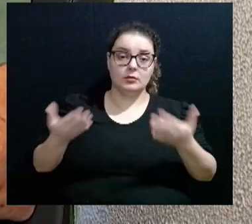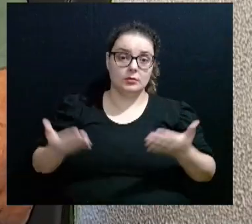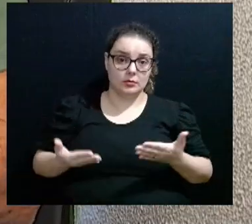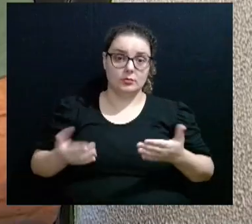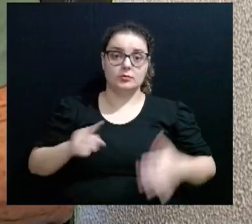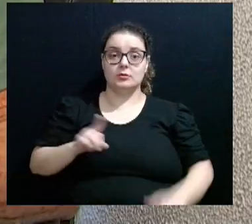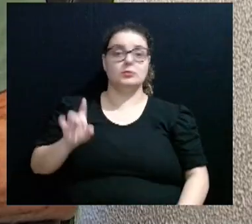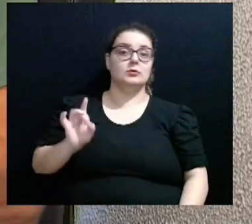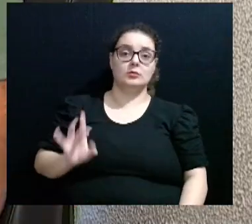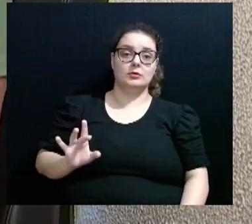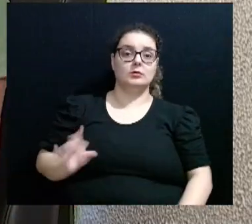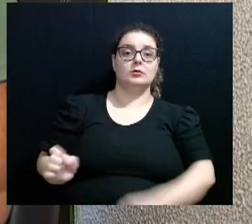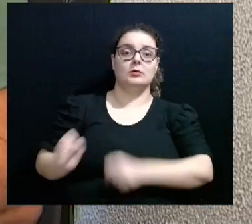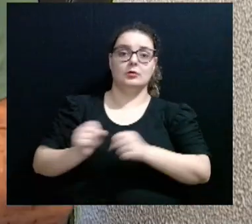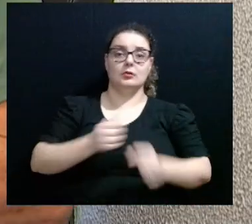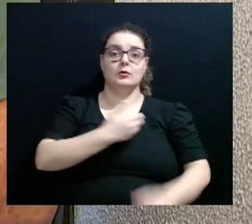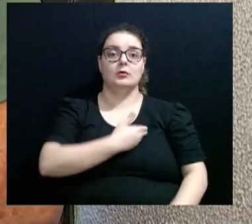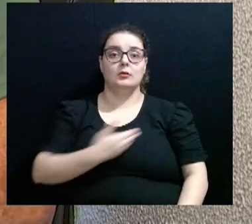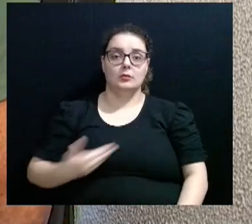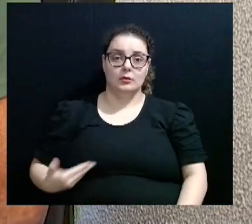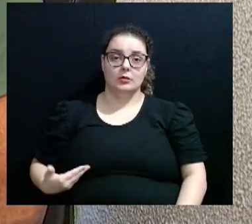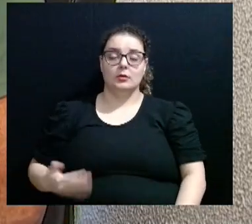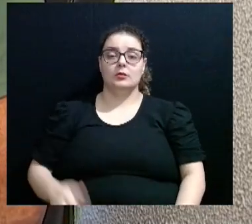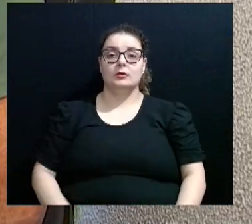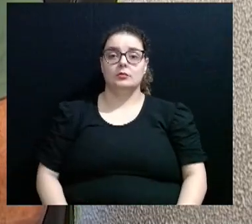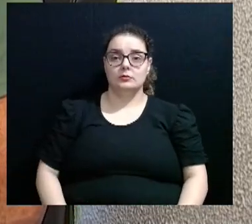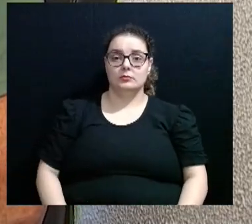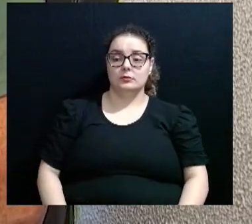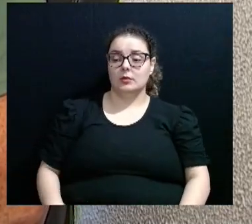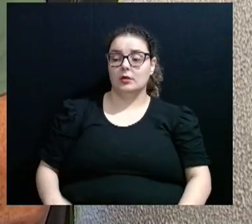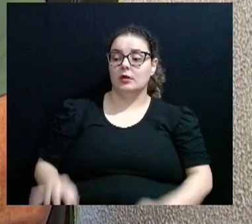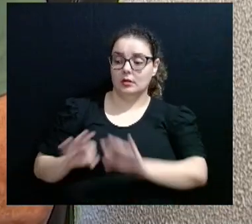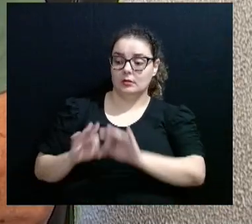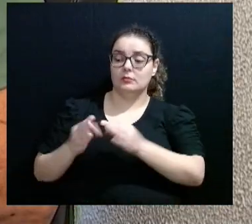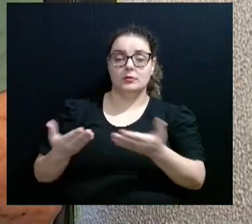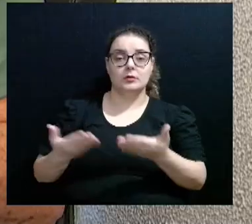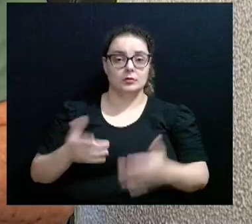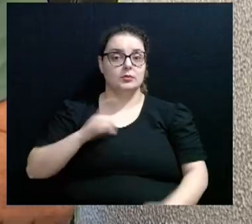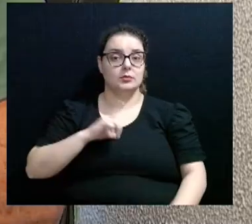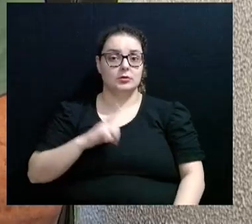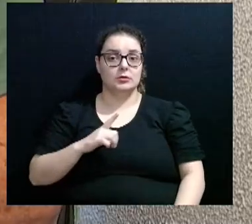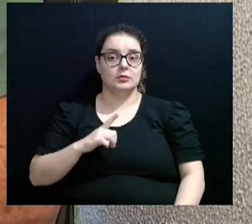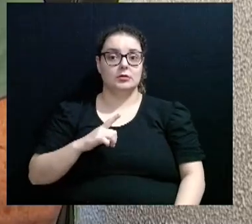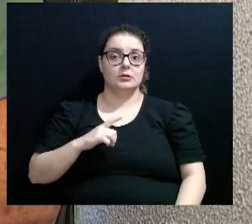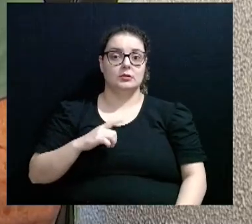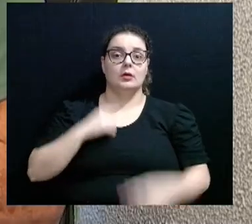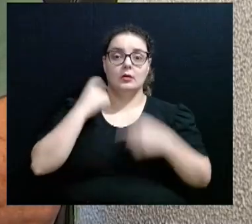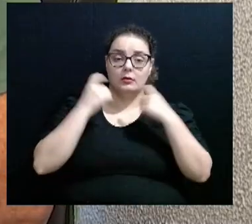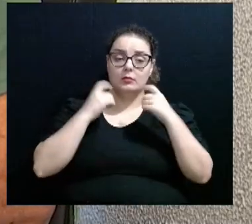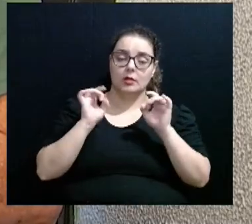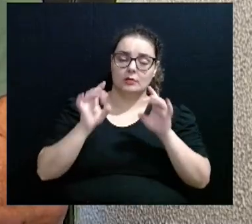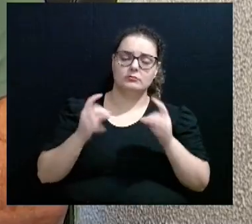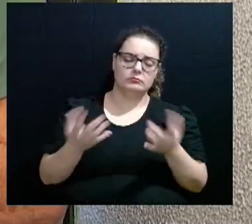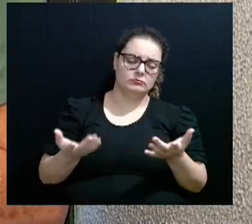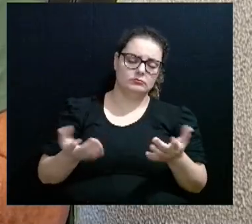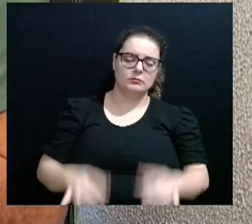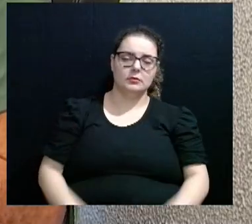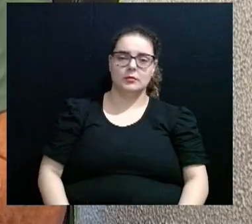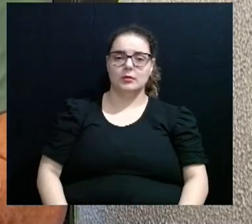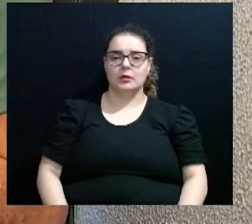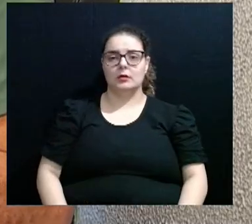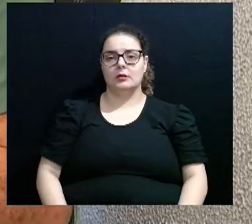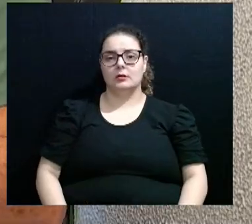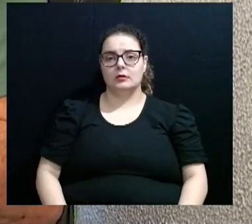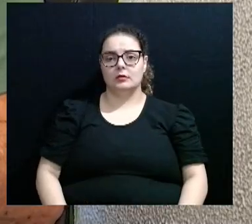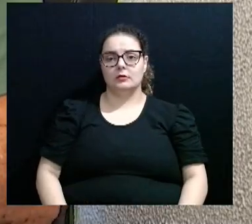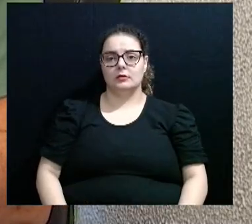público, mas as famílias hoje têm, né, uma preocupação especial. Vamos colocar aqui algo que tá